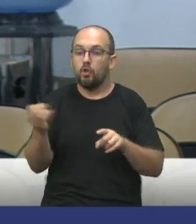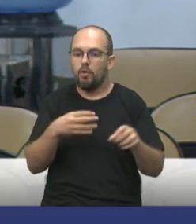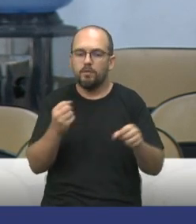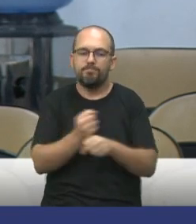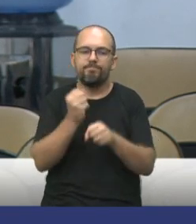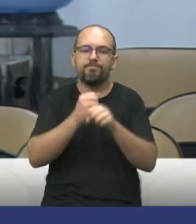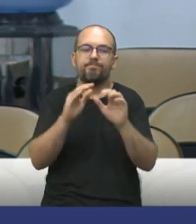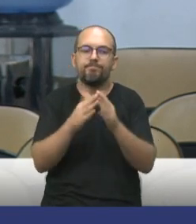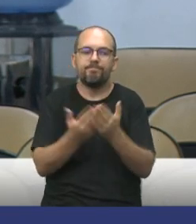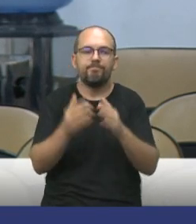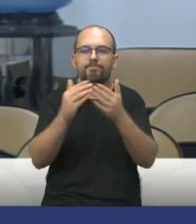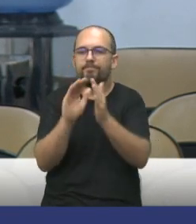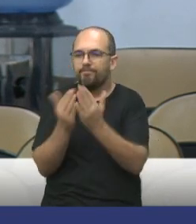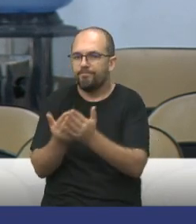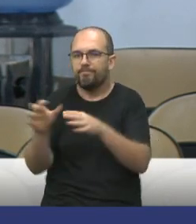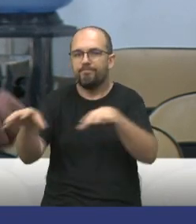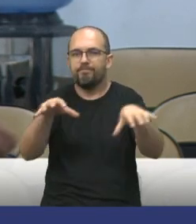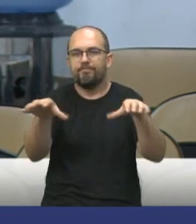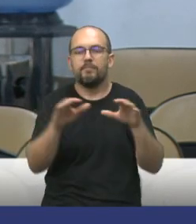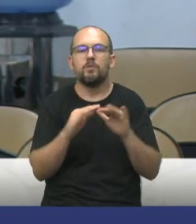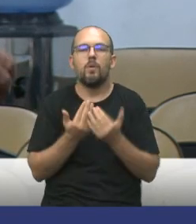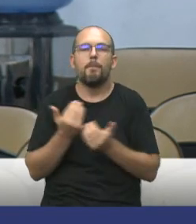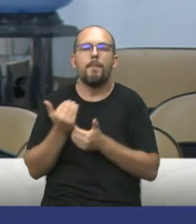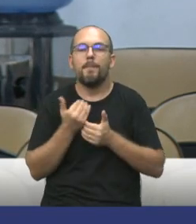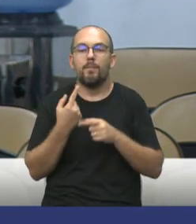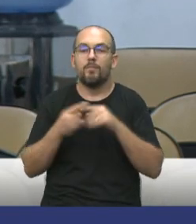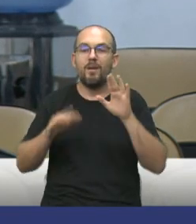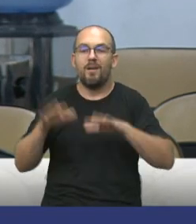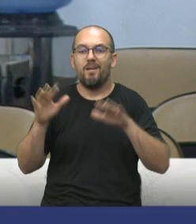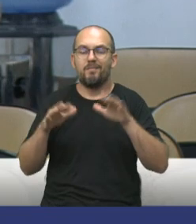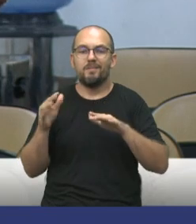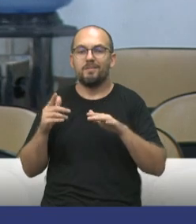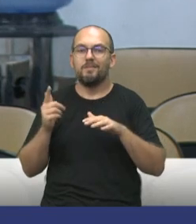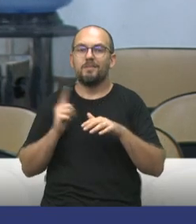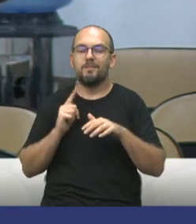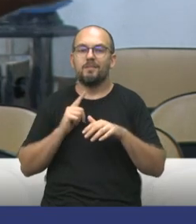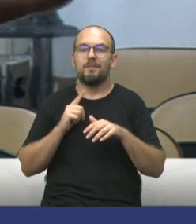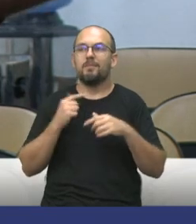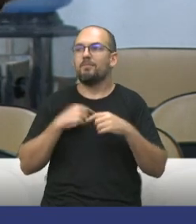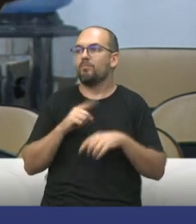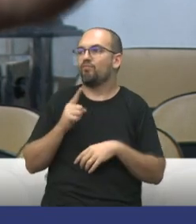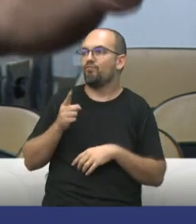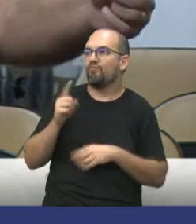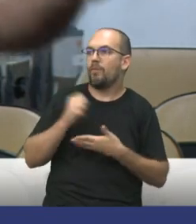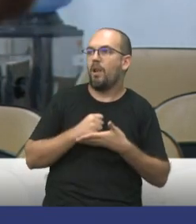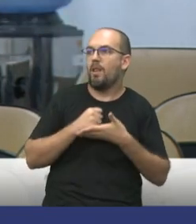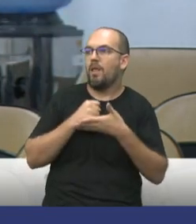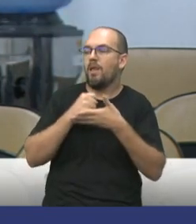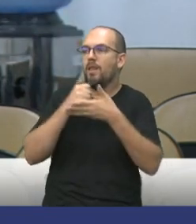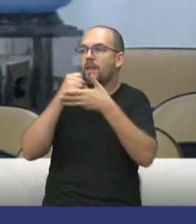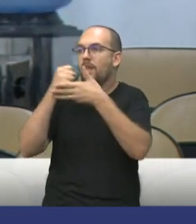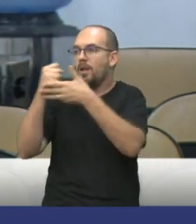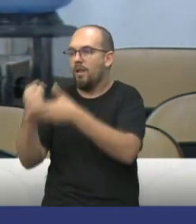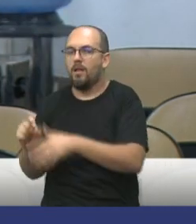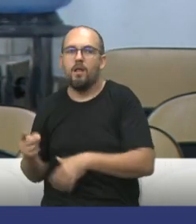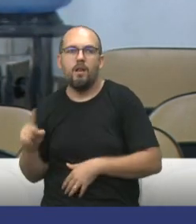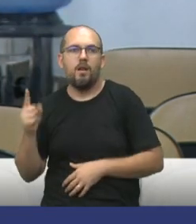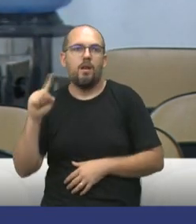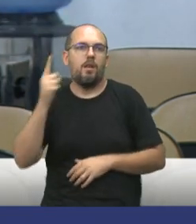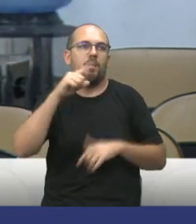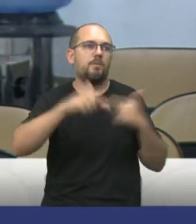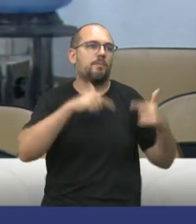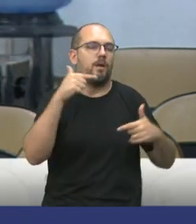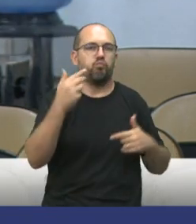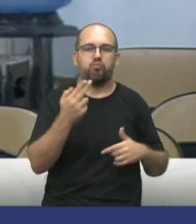Por quê? Porque os pais às vezes têm até essa demanda respondida, mas tem que atravessar a cidade para levar o filho e não dá para voltar a trabalhar, é